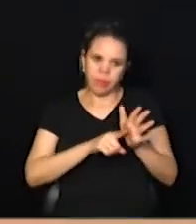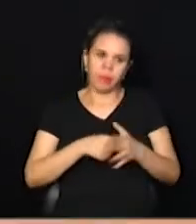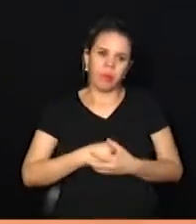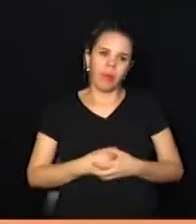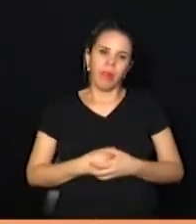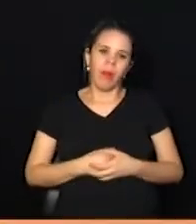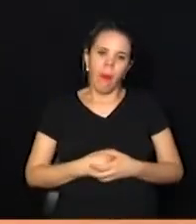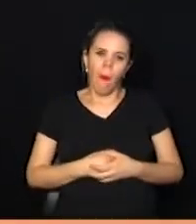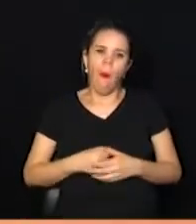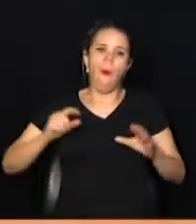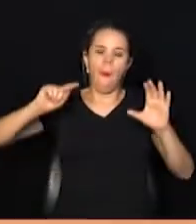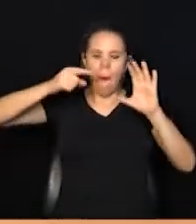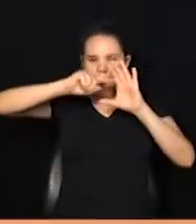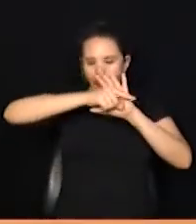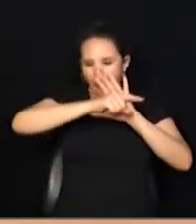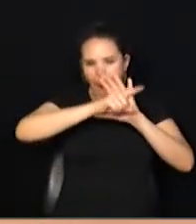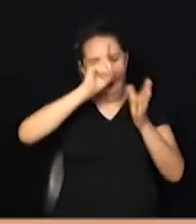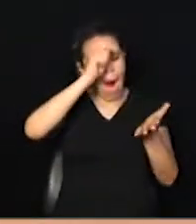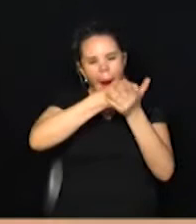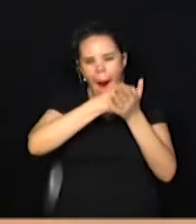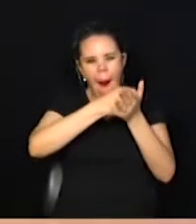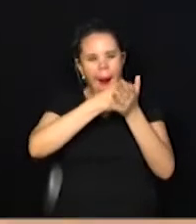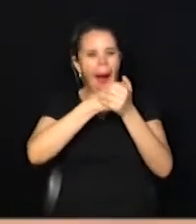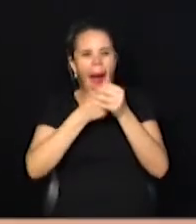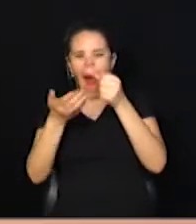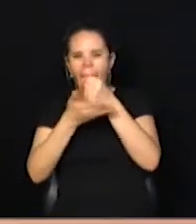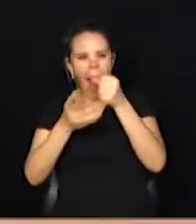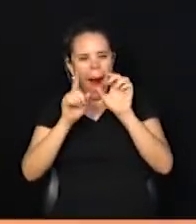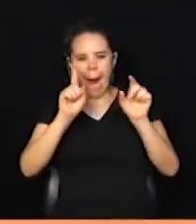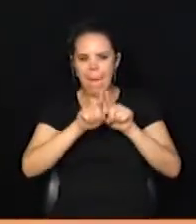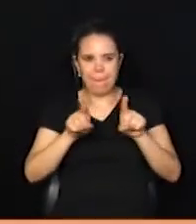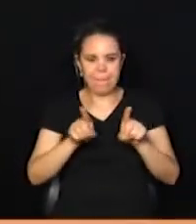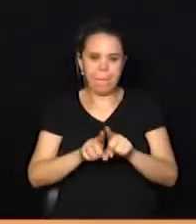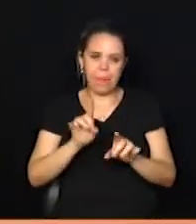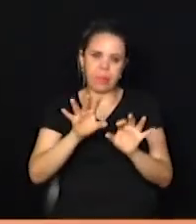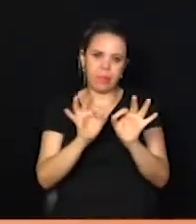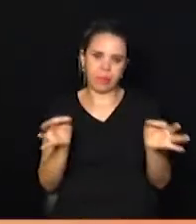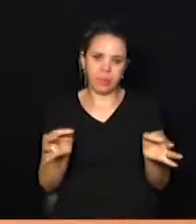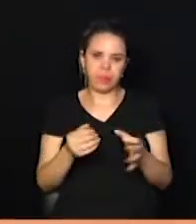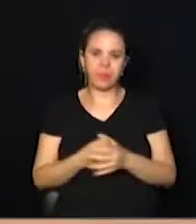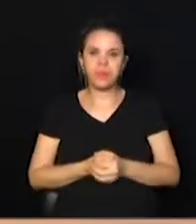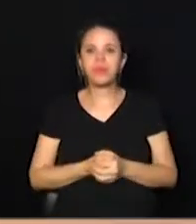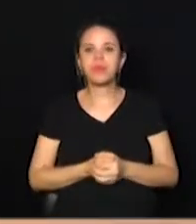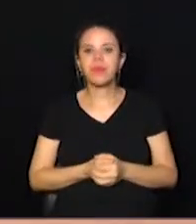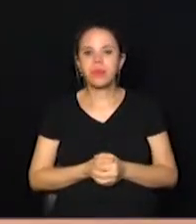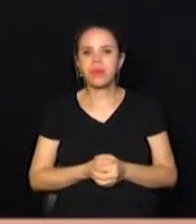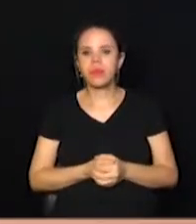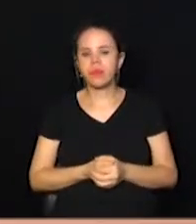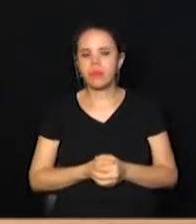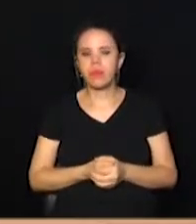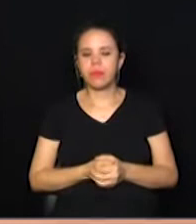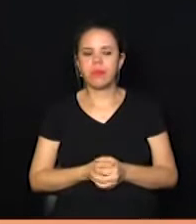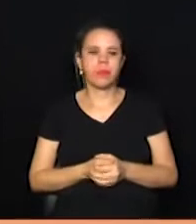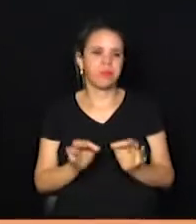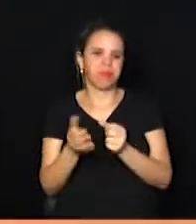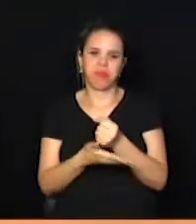apuração aprofundada, não foi uma decisão baseada simplesmente em elementos